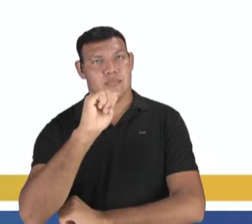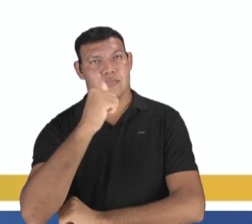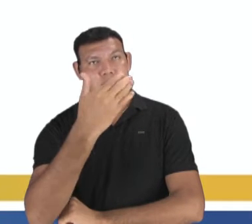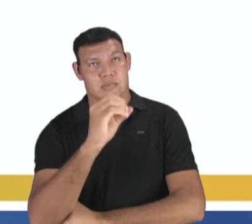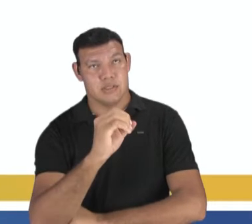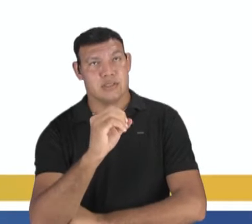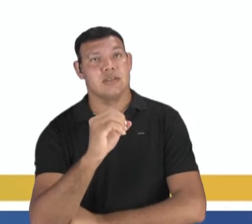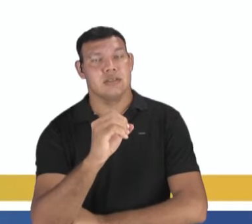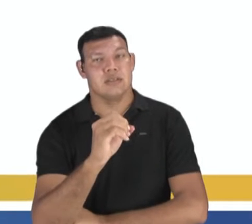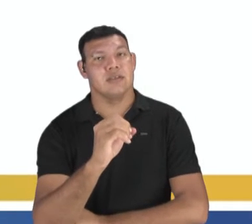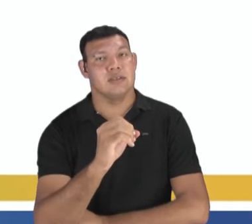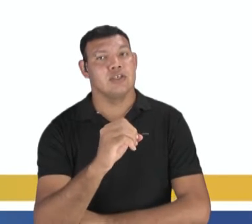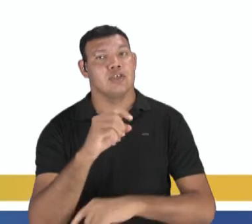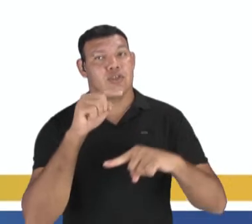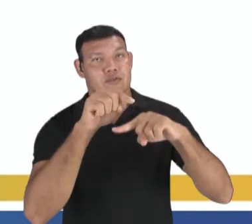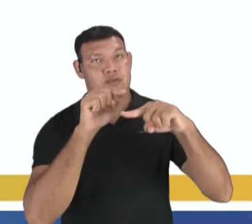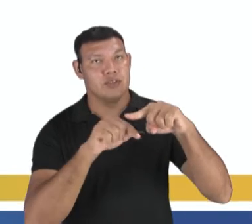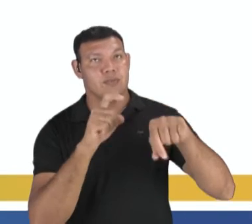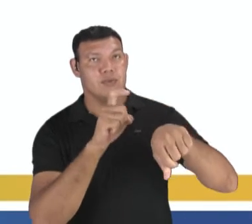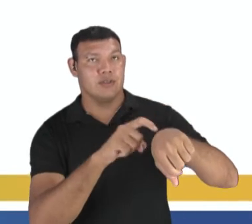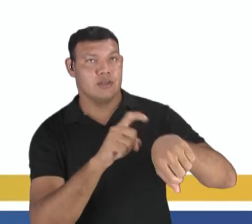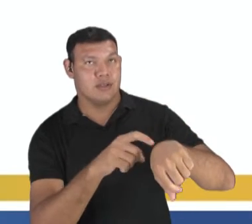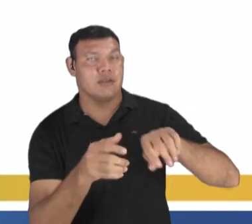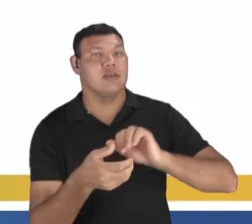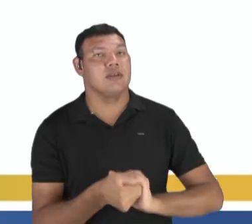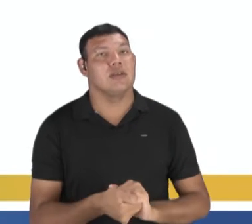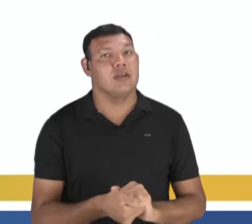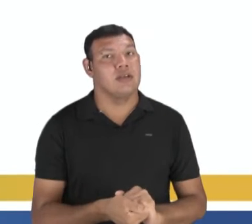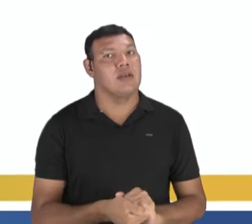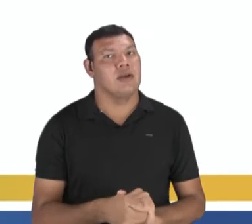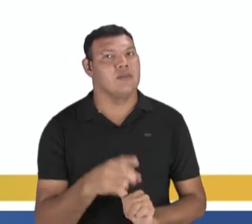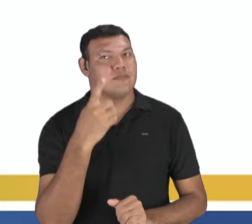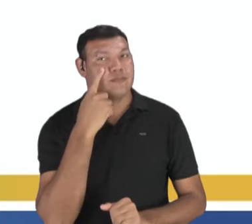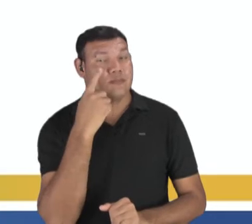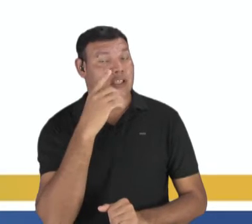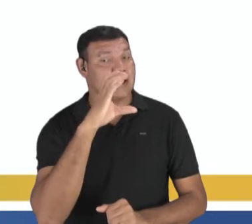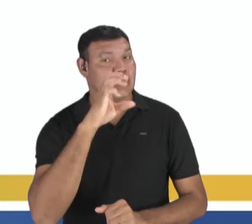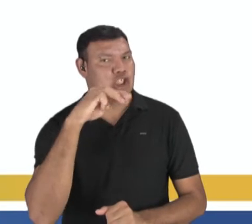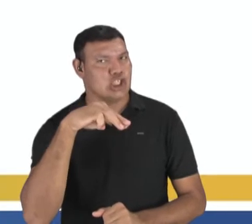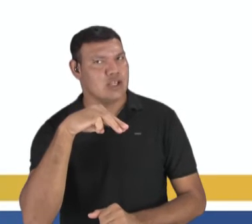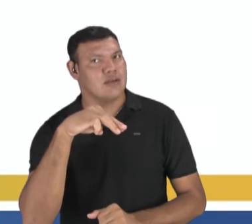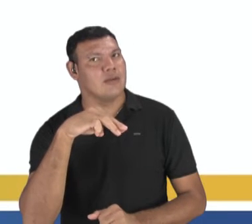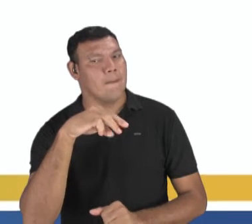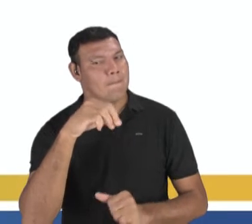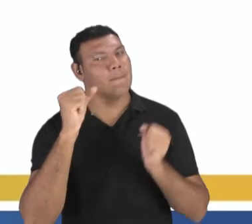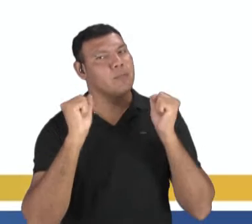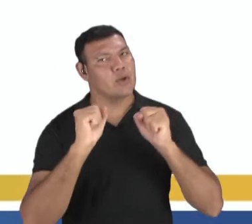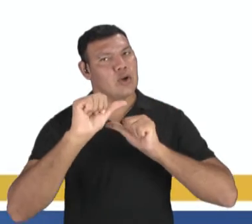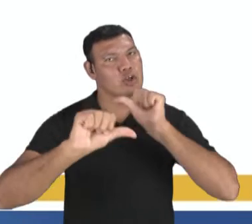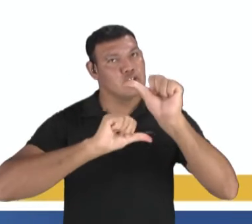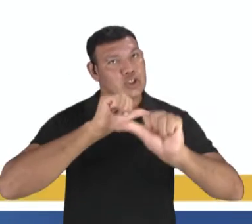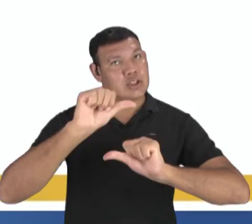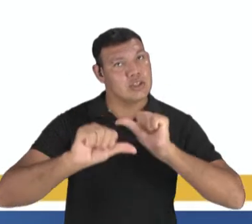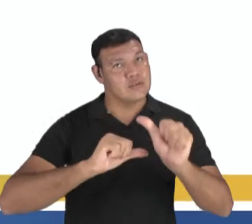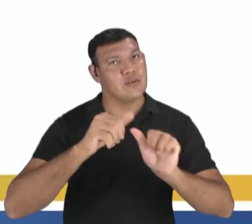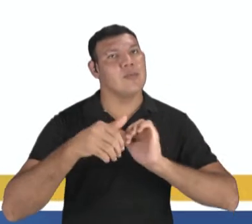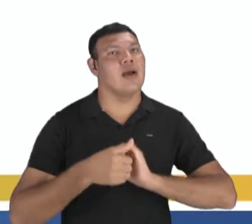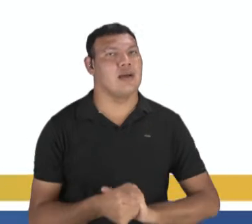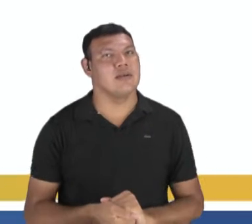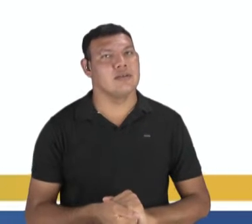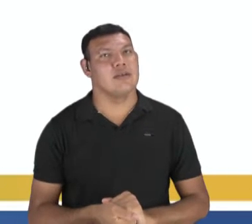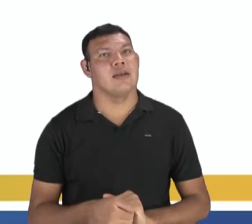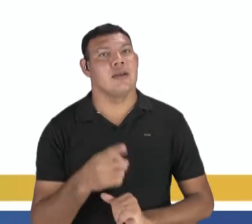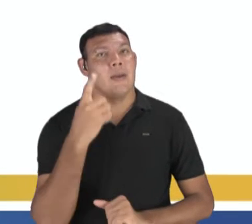em centímetros. Eu poderia passar para metro, tá? Para resolver, não tinha problema nenhum. Mas quando eu olho aqui para a expressão, ó,